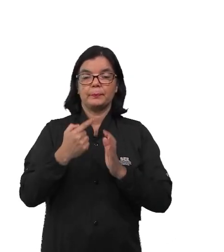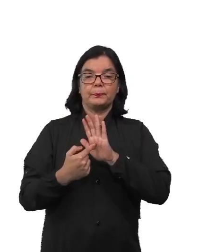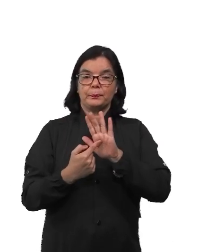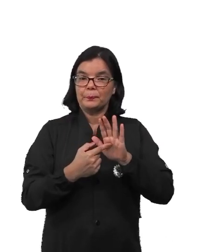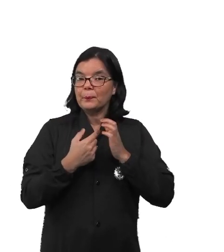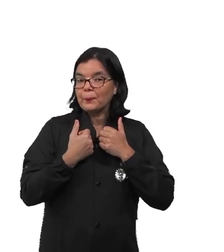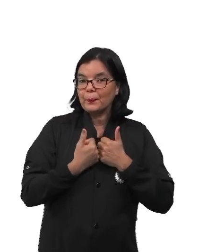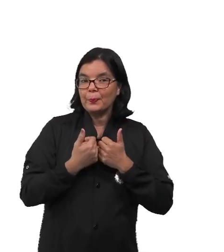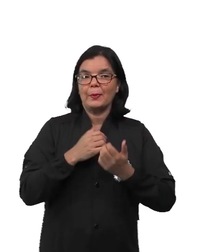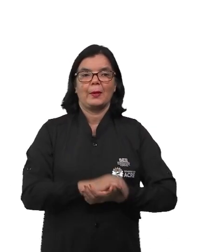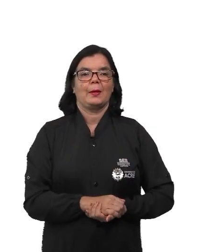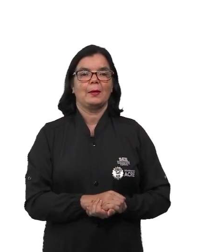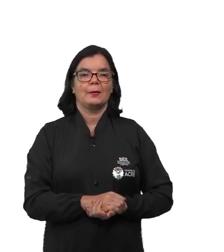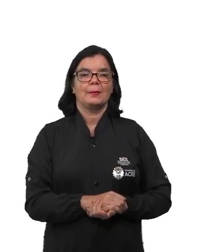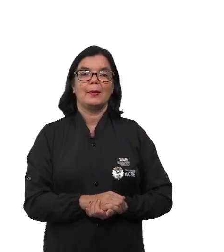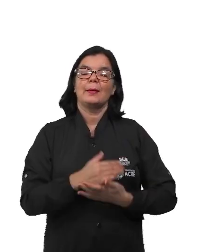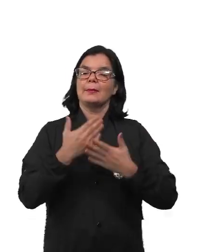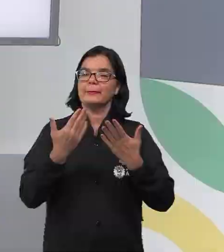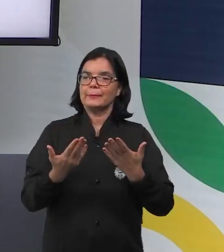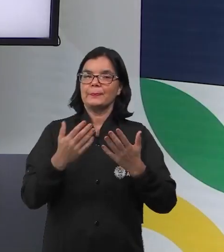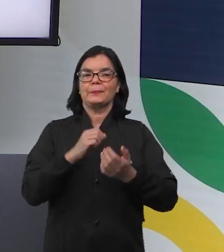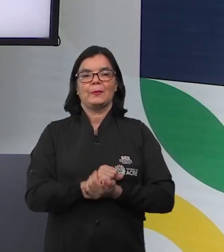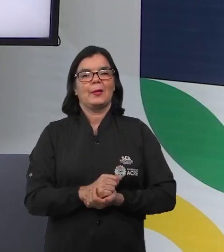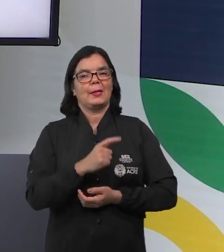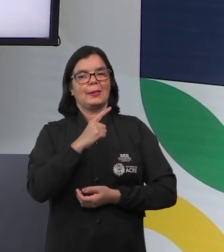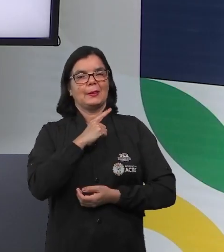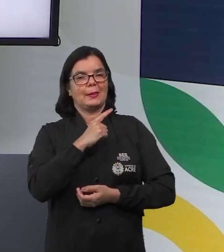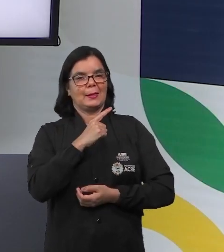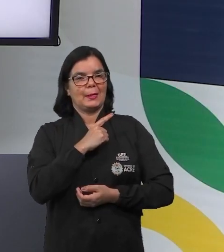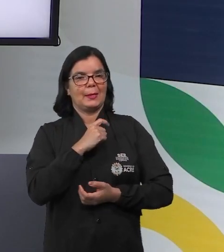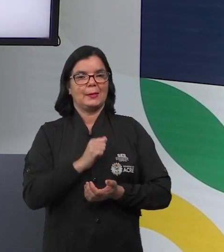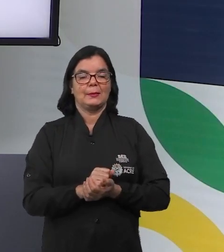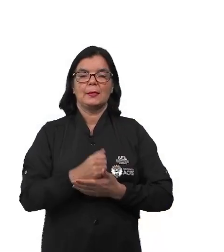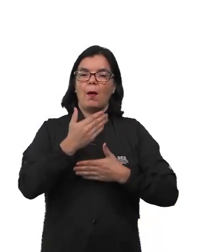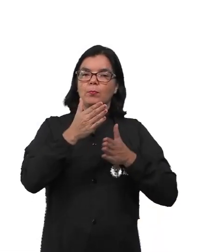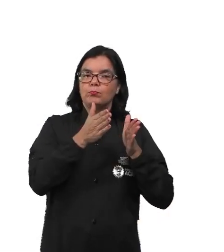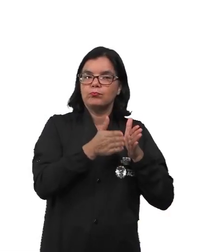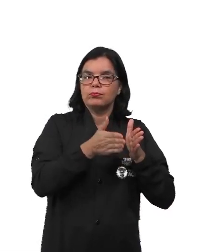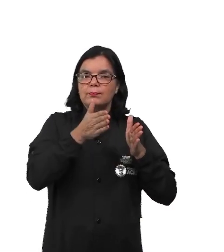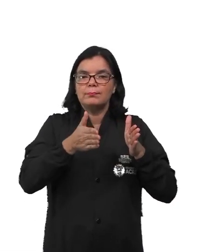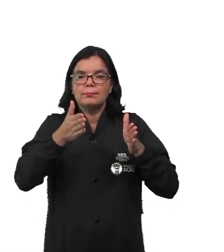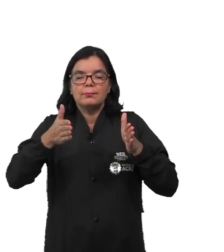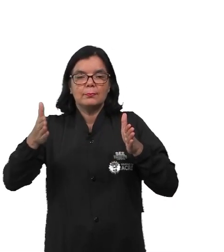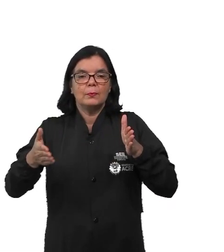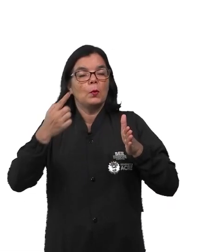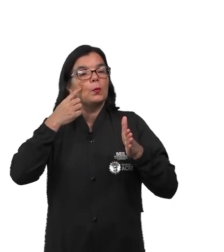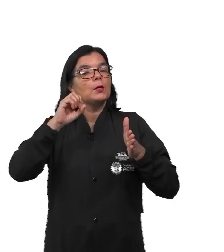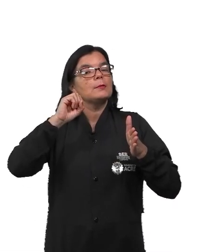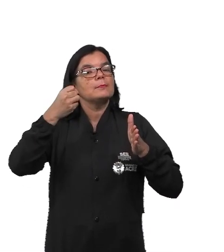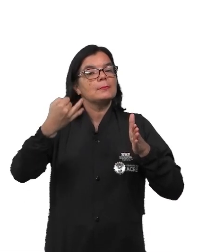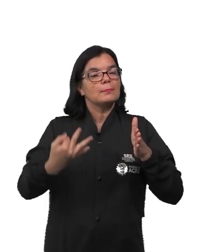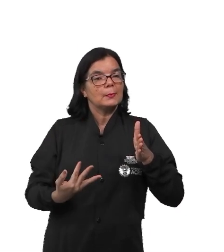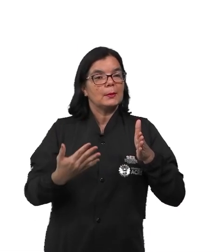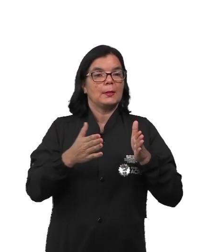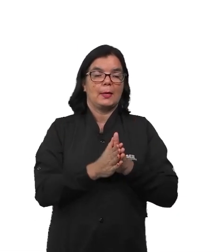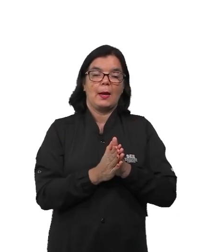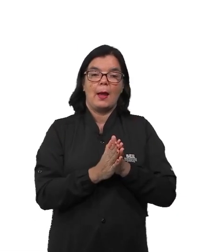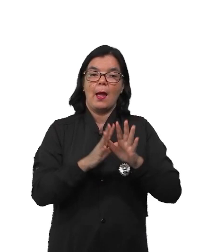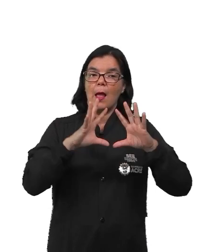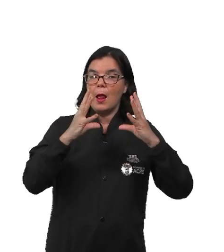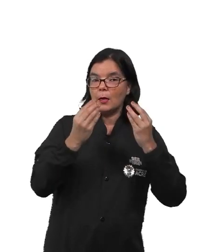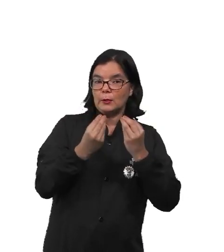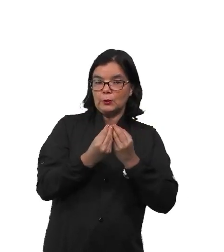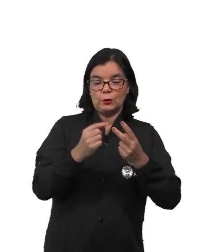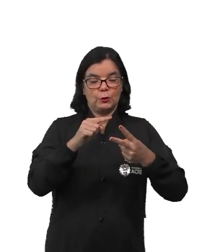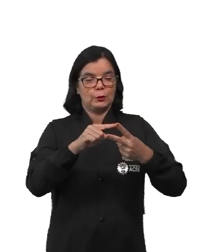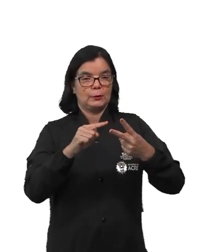tá certo? E por último, pessoal, temos as fases. Olha só o que me fala. A sucessão ecológica ela pode